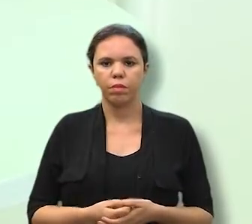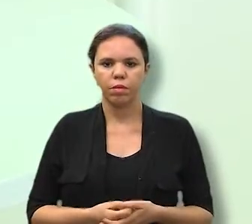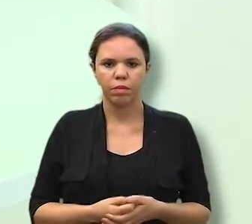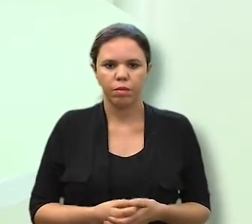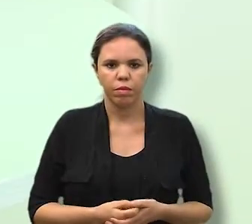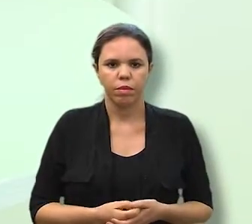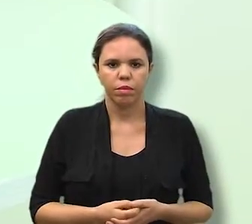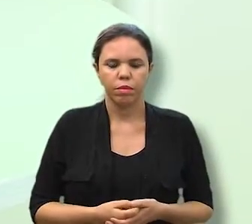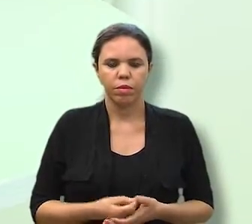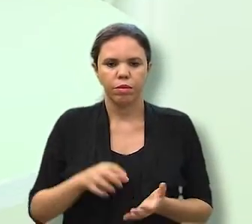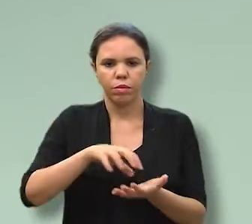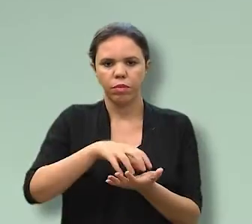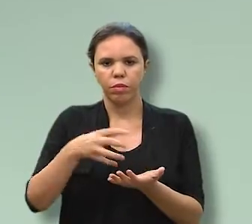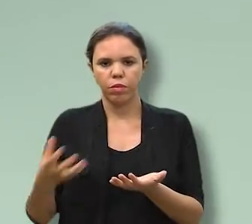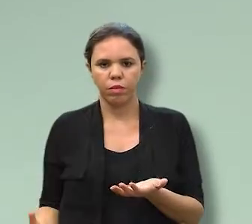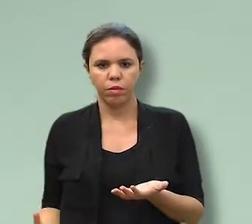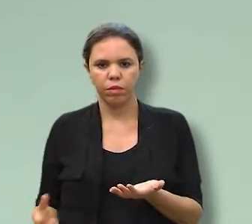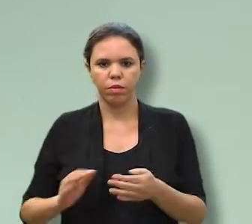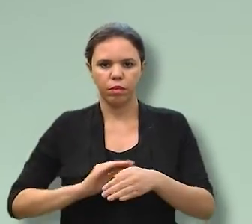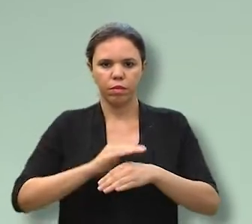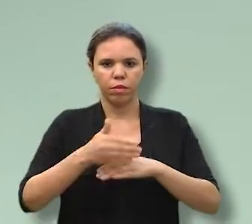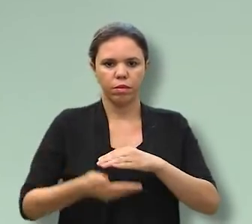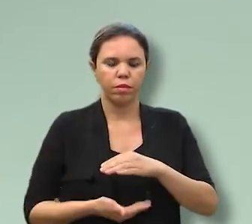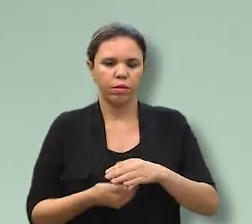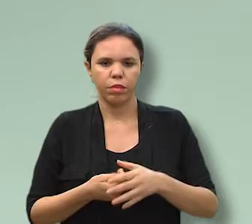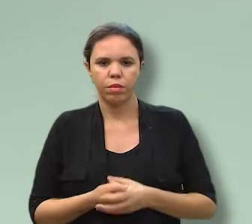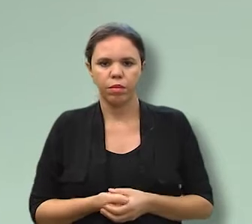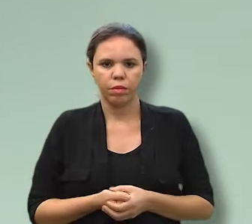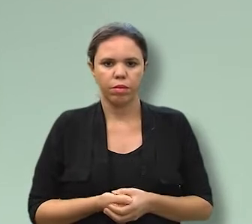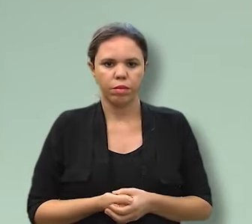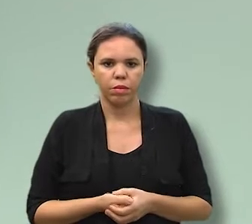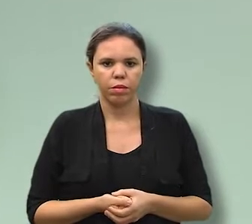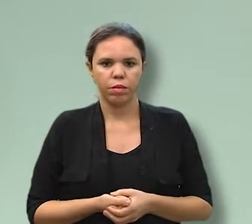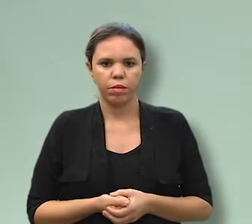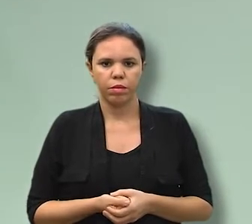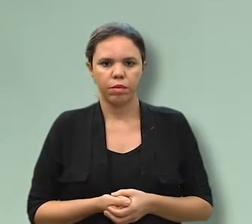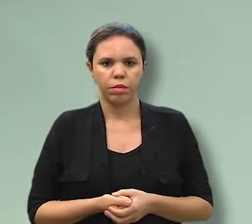Aí é só despejar a massa por cima.